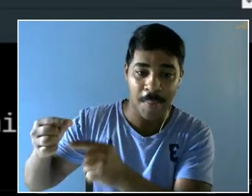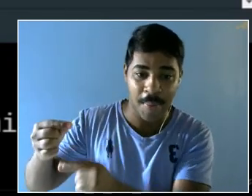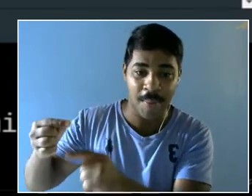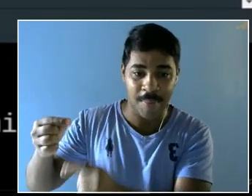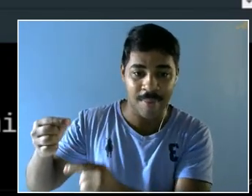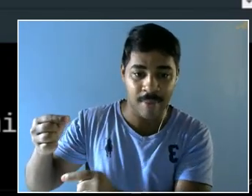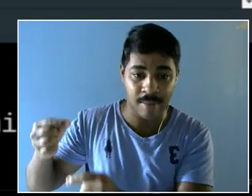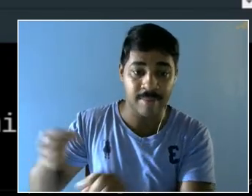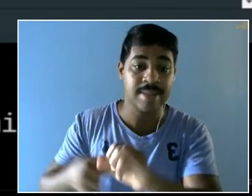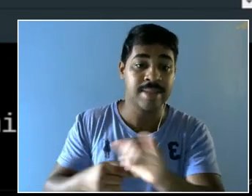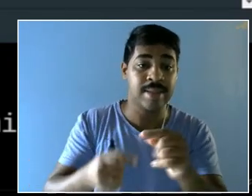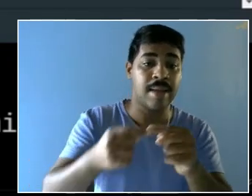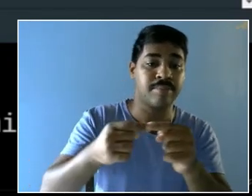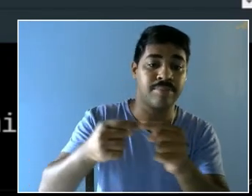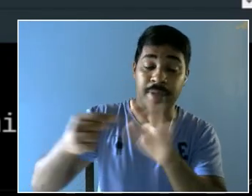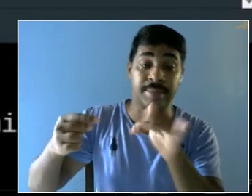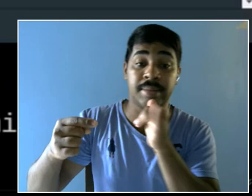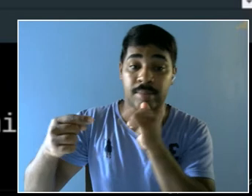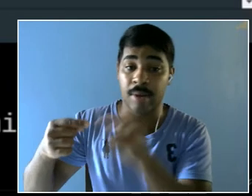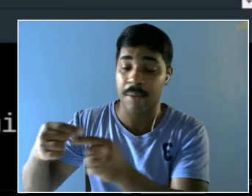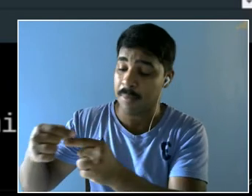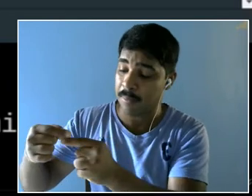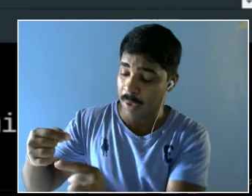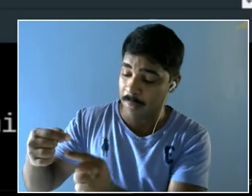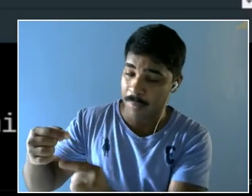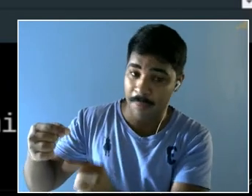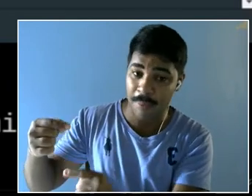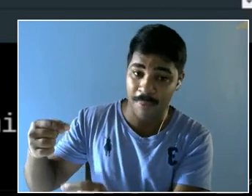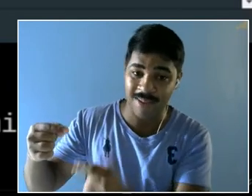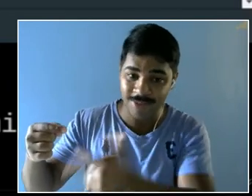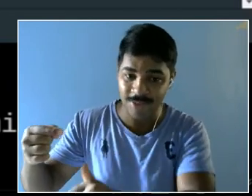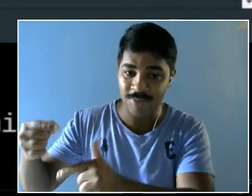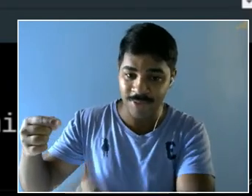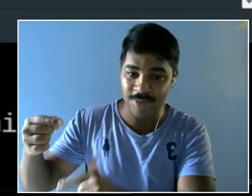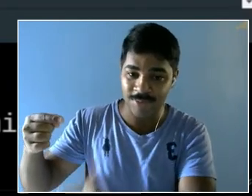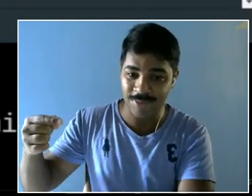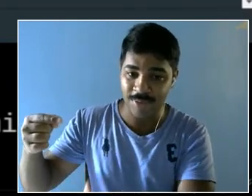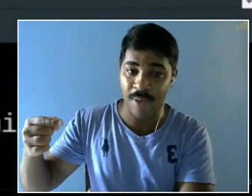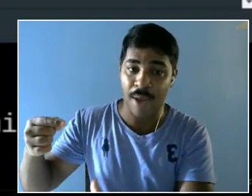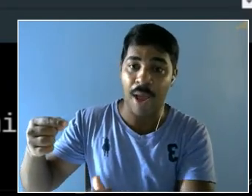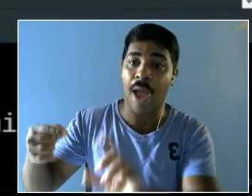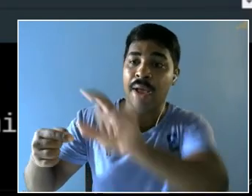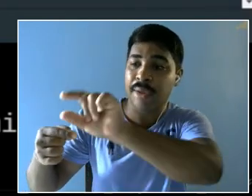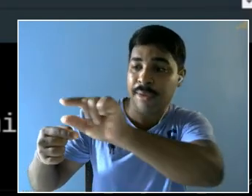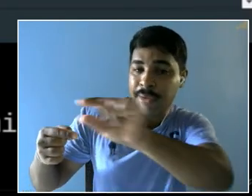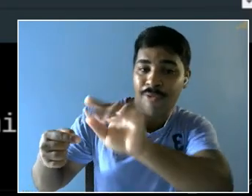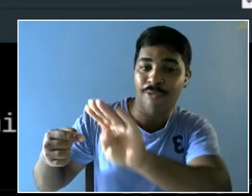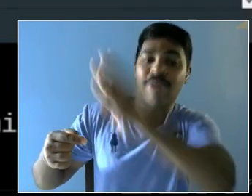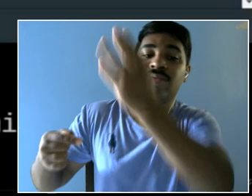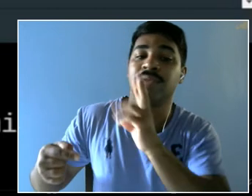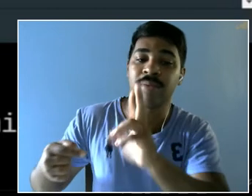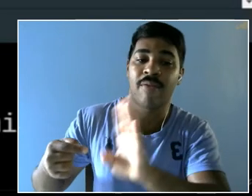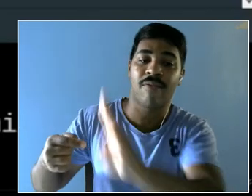dá falso. Só que é o mesmo código que vai estar sendo executado cada vez. Não tem como executar códigos diferentes cada vez.